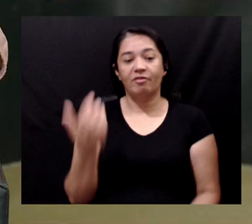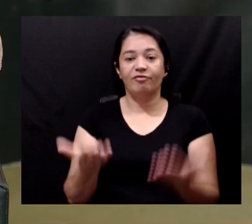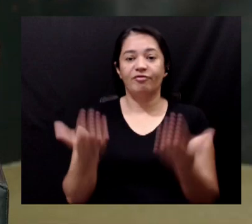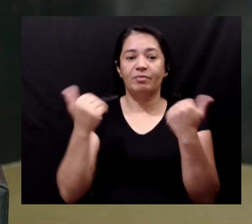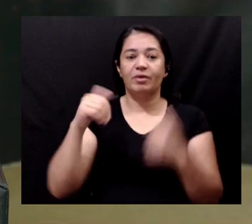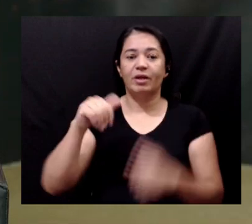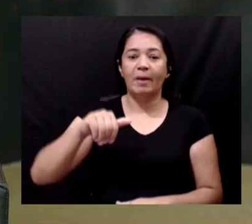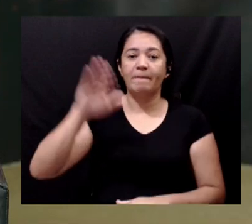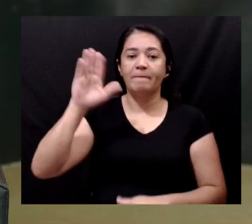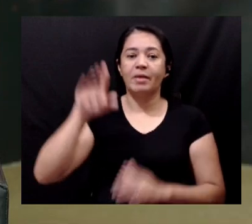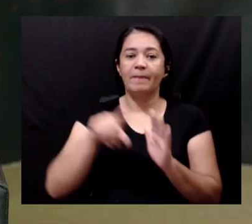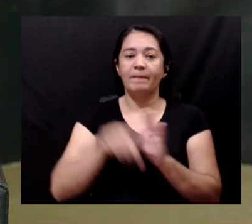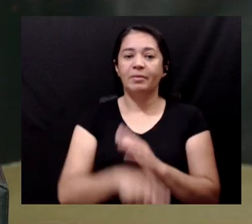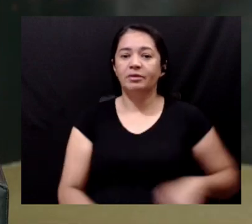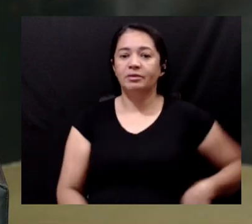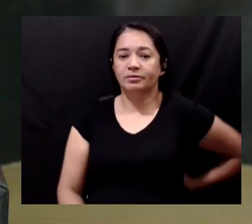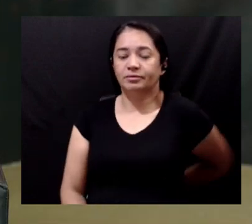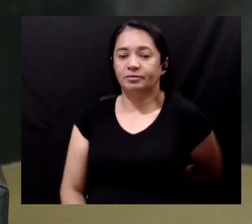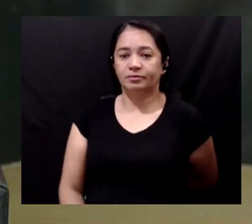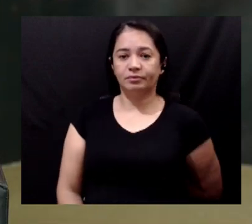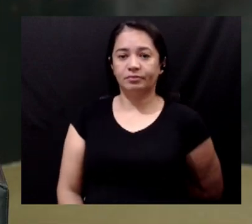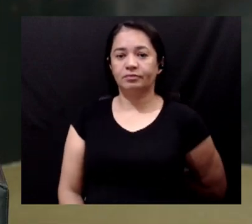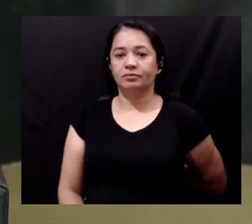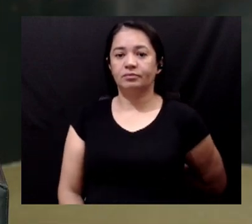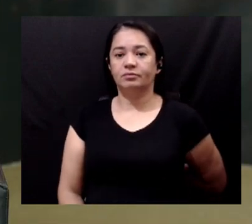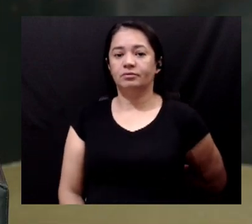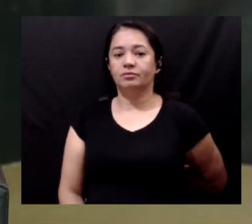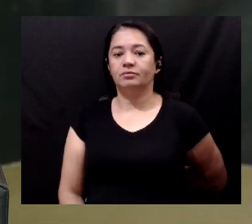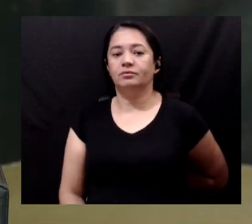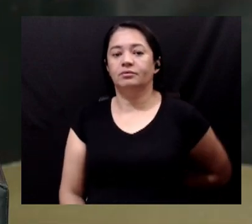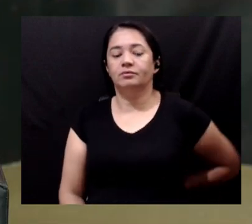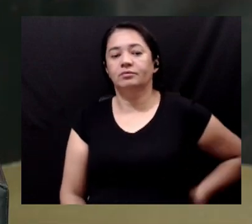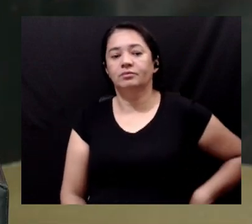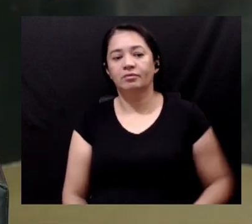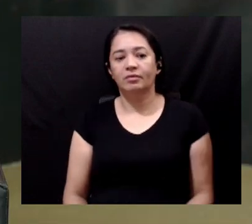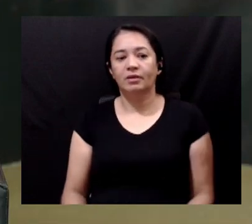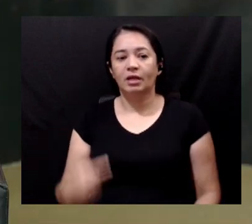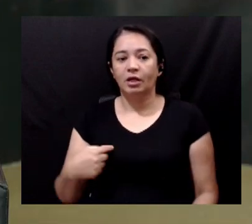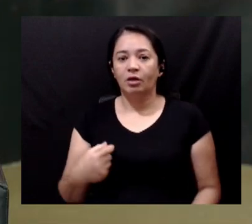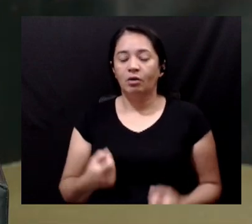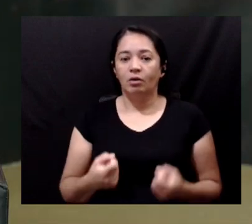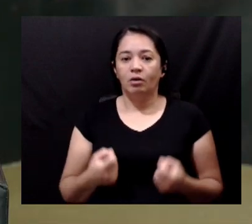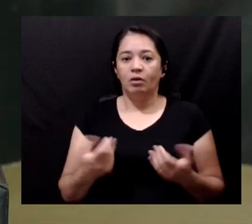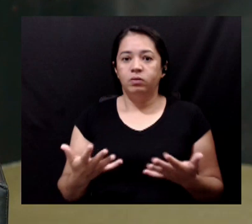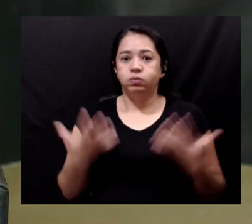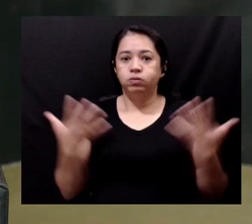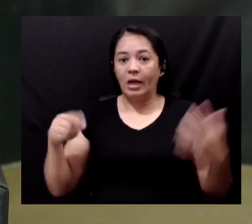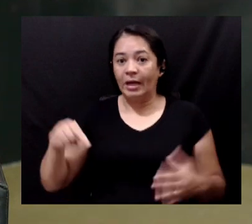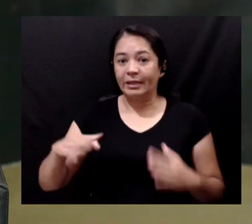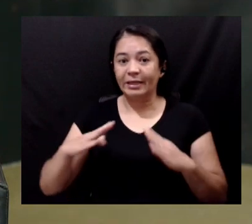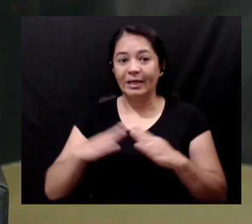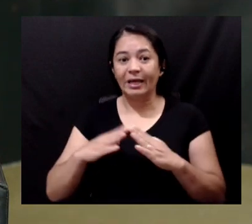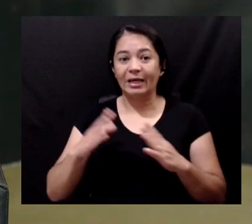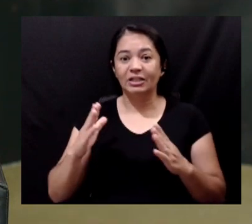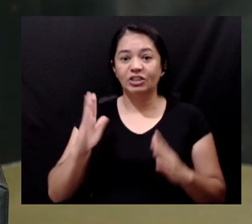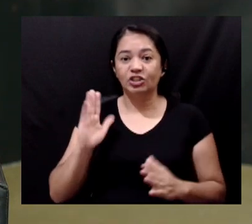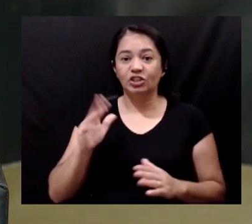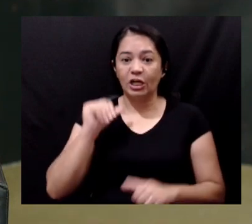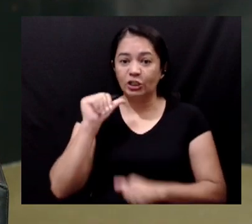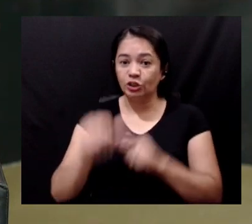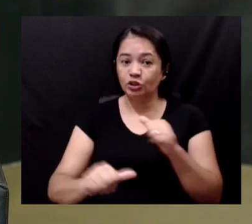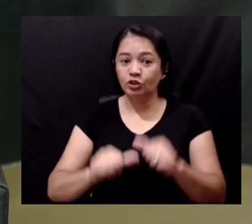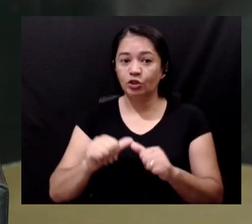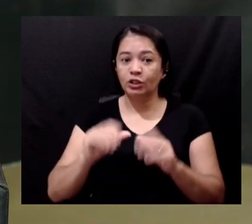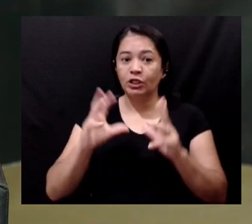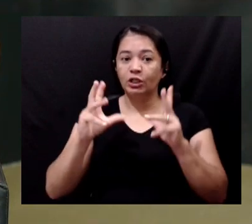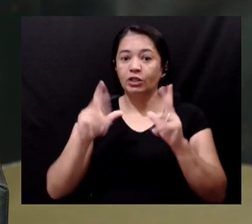A Mariana, do Jardim Nova Europa. Estou ficando surtada com isso. Aqui em casa até troquei todos os desodorantes por Rolon